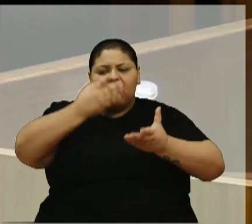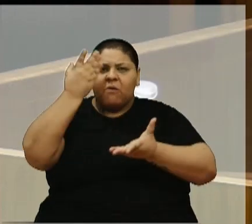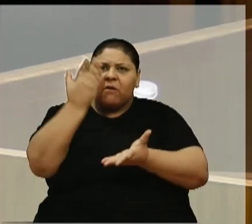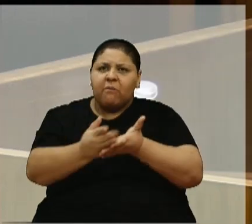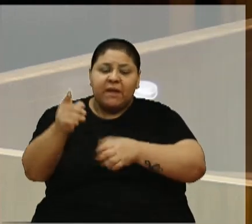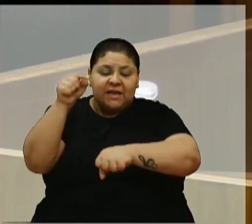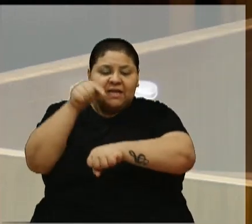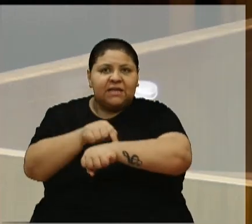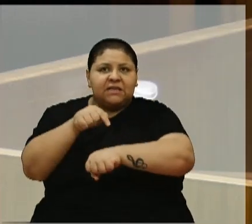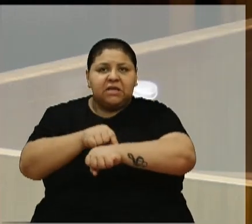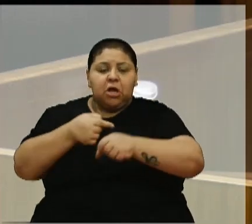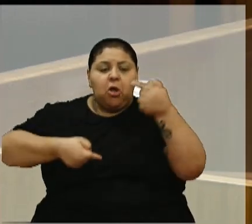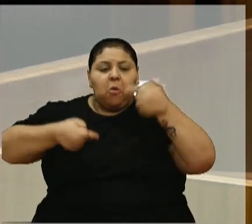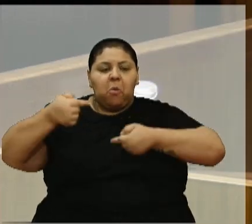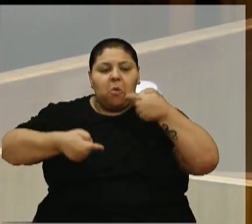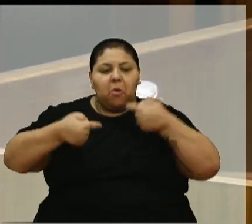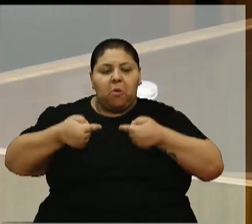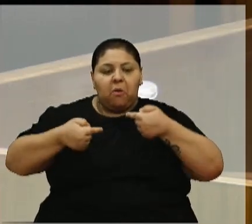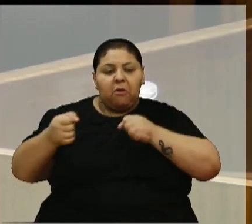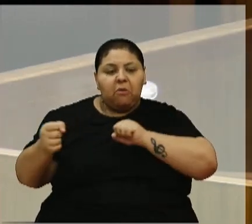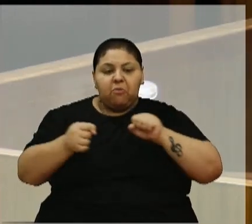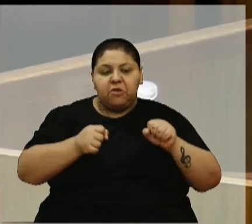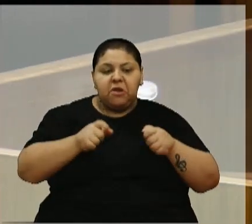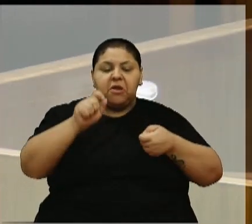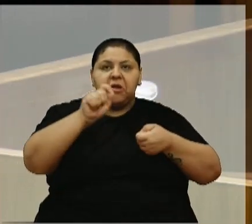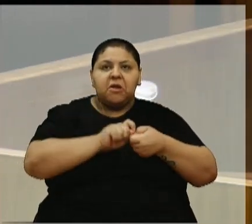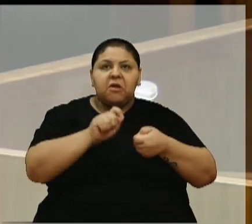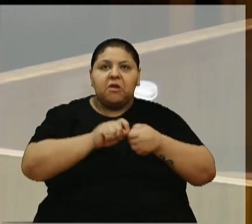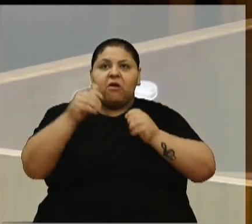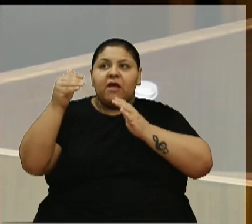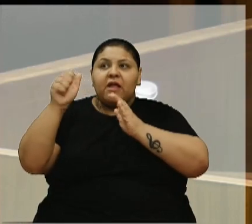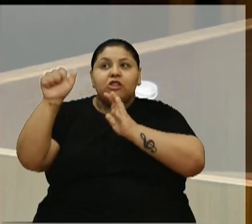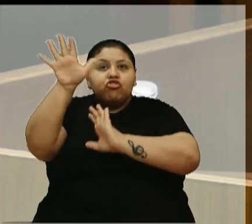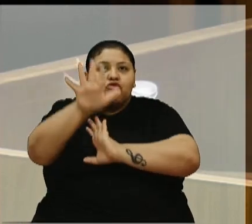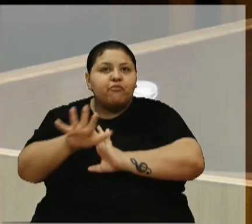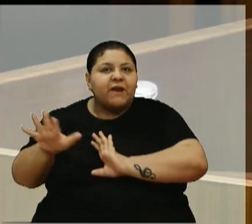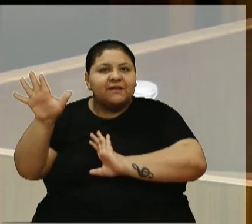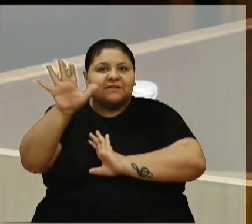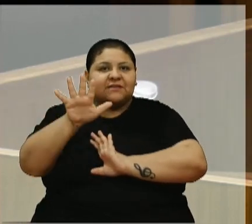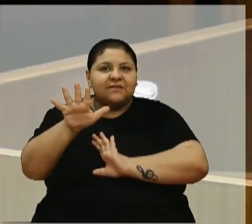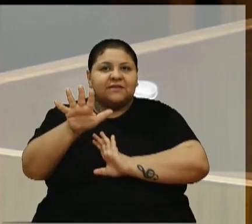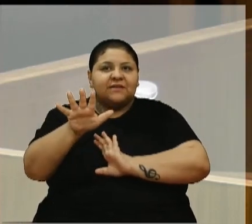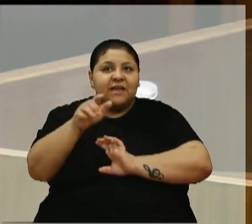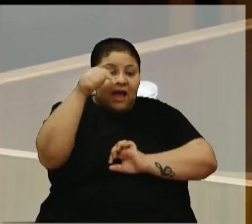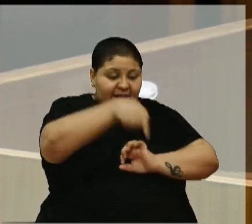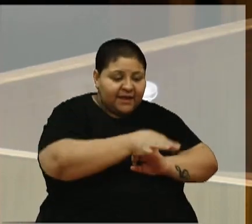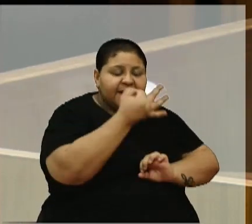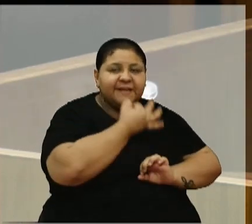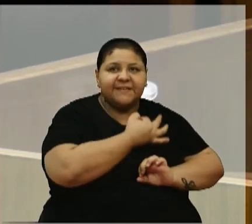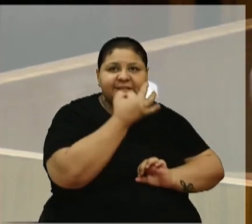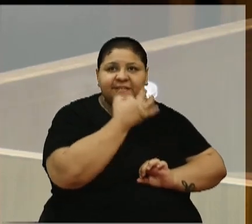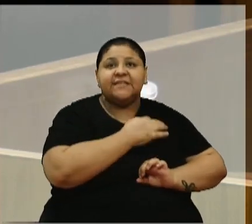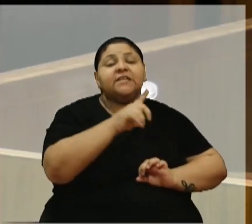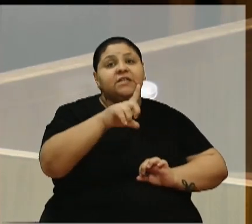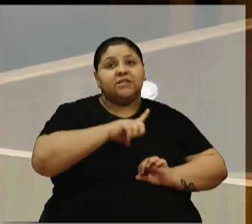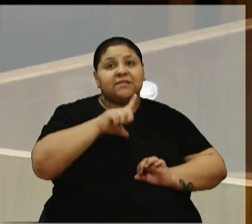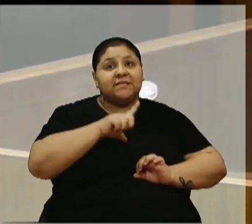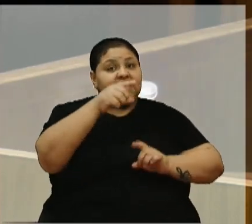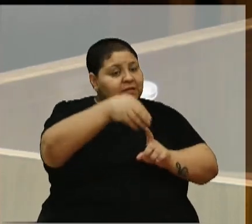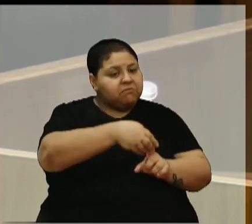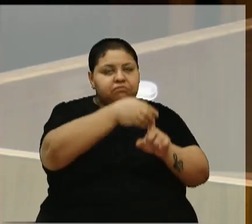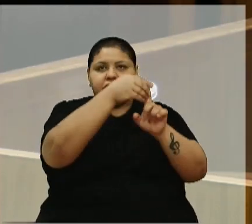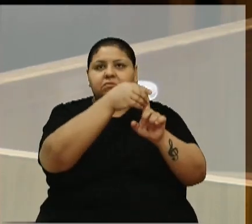tanto tempo com debate que deveria ser feito em nível nacional, quando as nossas questões aqui de Caxias têm que ser